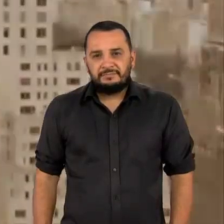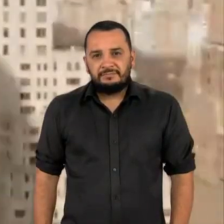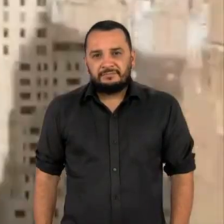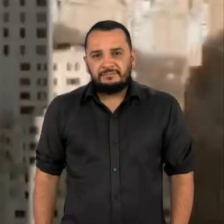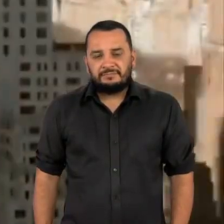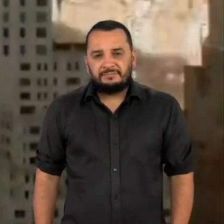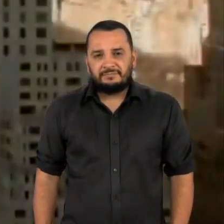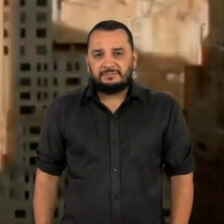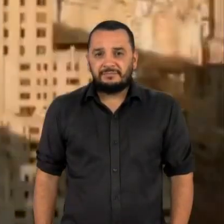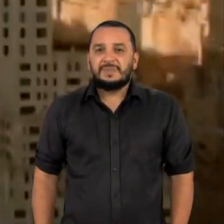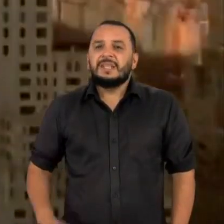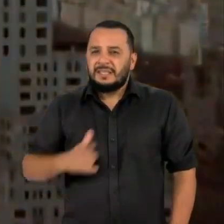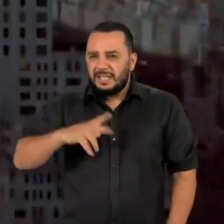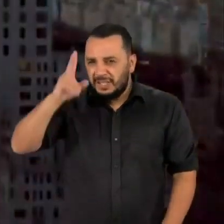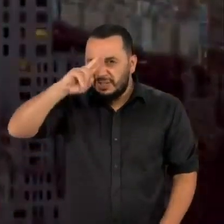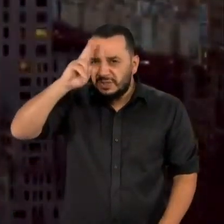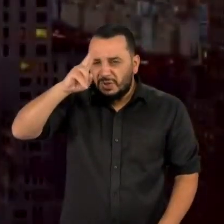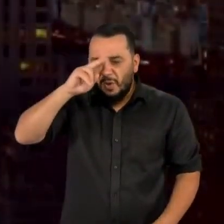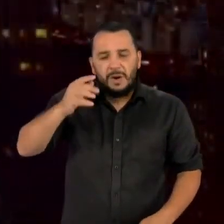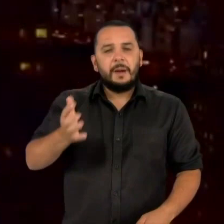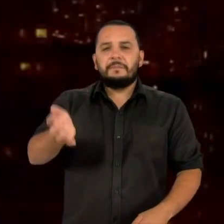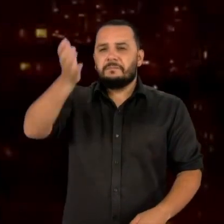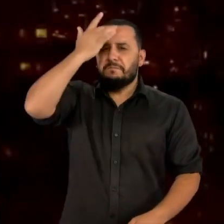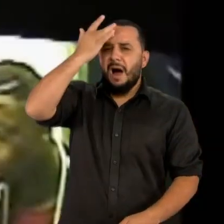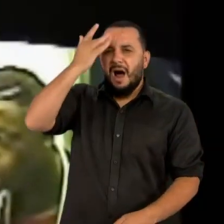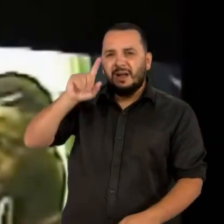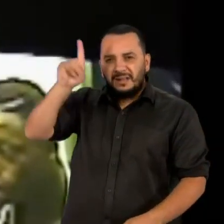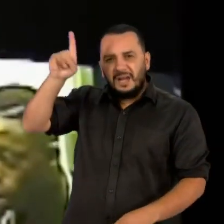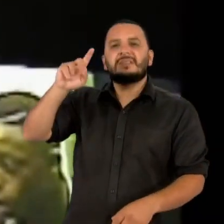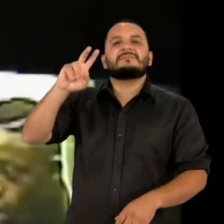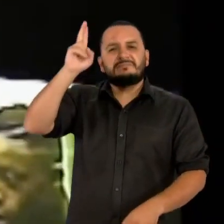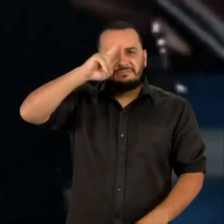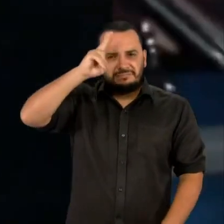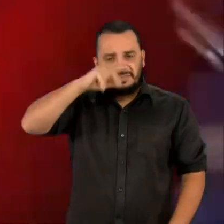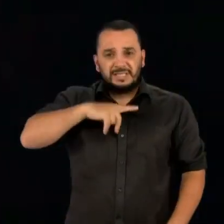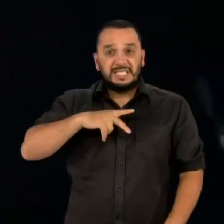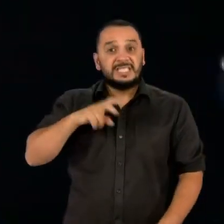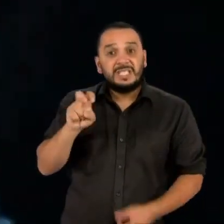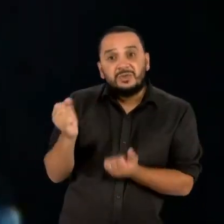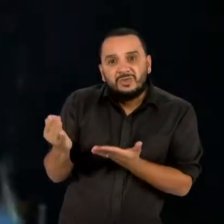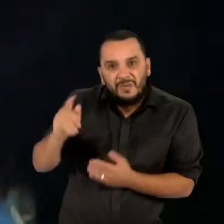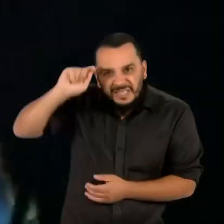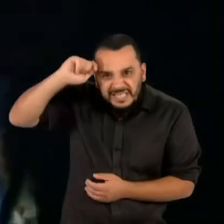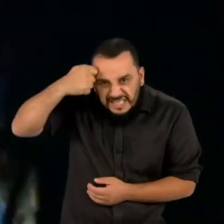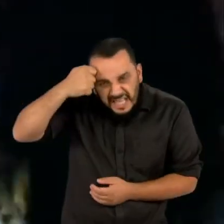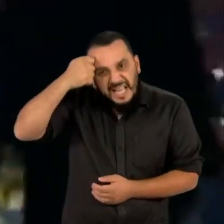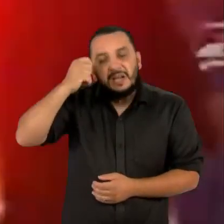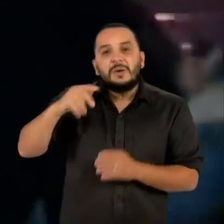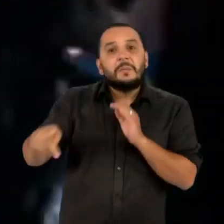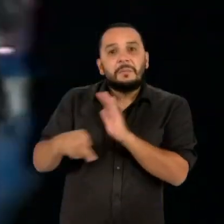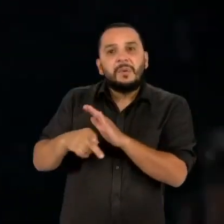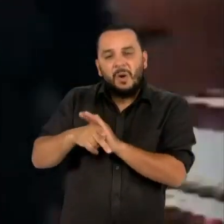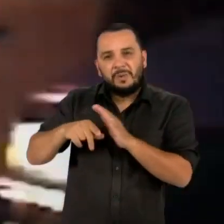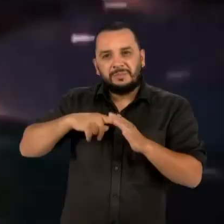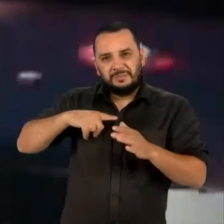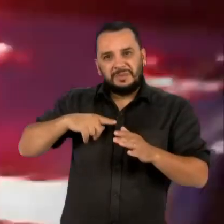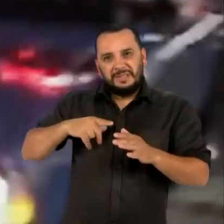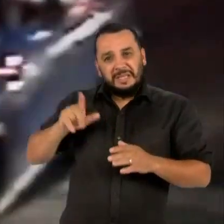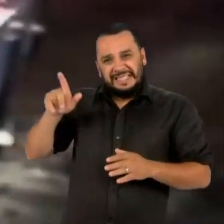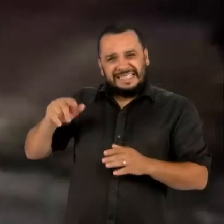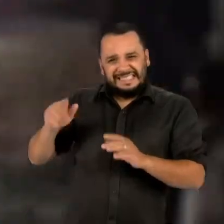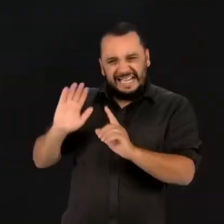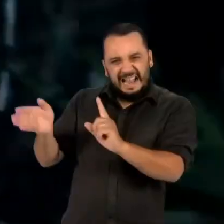em uma das histórias mais emblemáticos dos estados unidos cinco jovens negros latinos do harlem foram